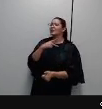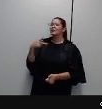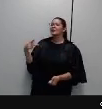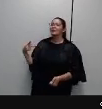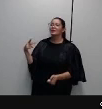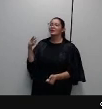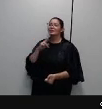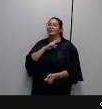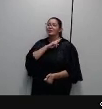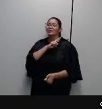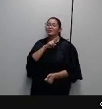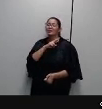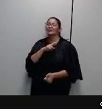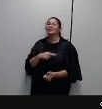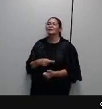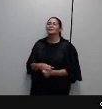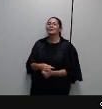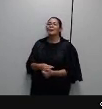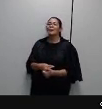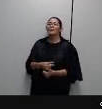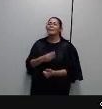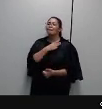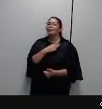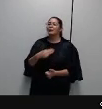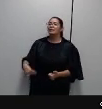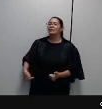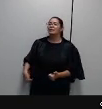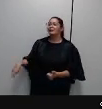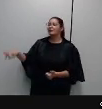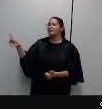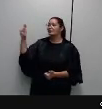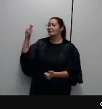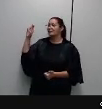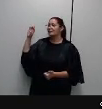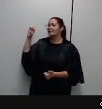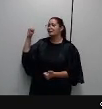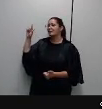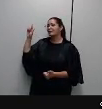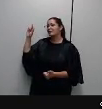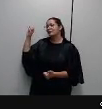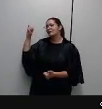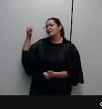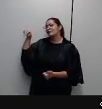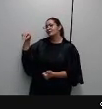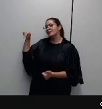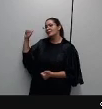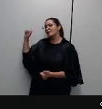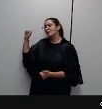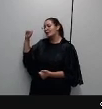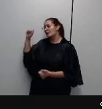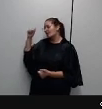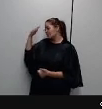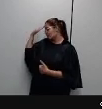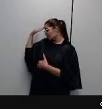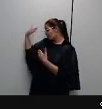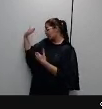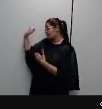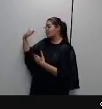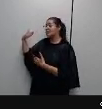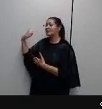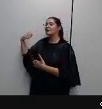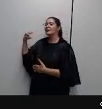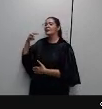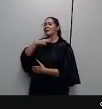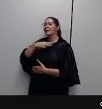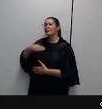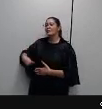efeito ministra Regina YouTube Vou pedir na Ministro Napoleão por entender que aqui também se aplica a súmula 7